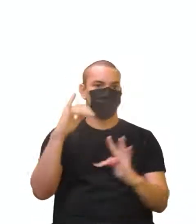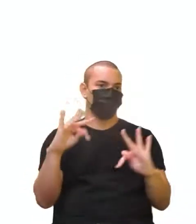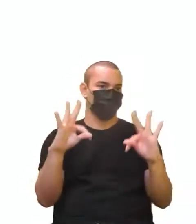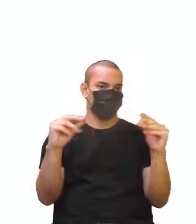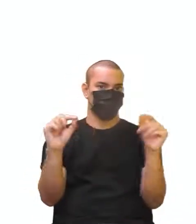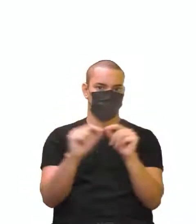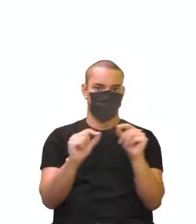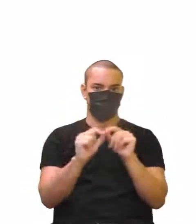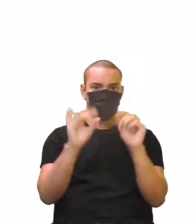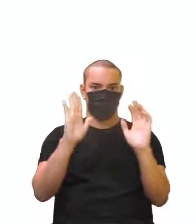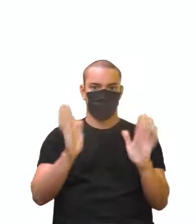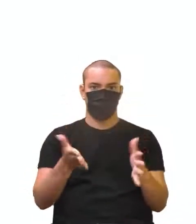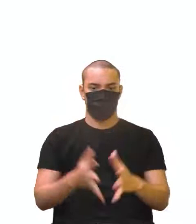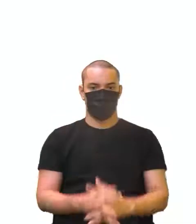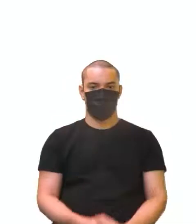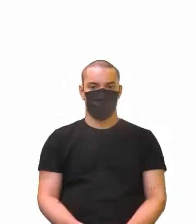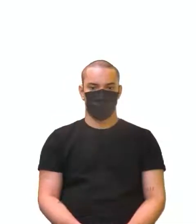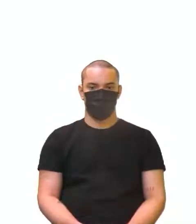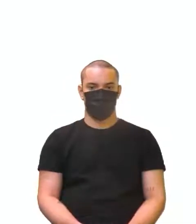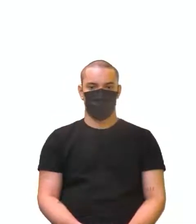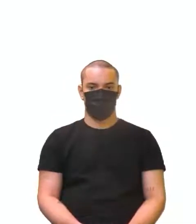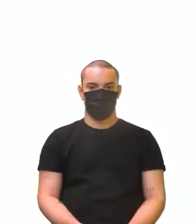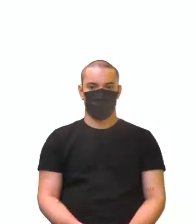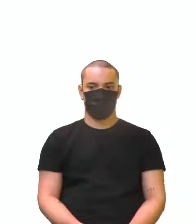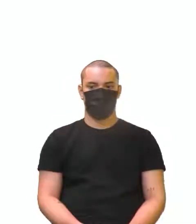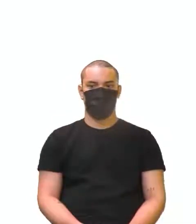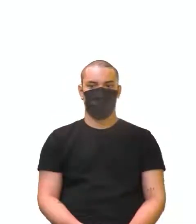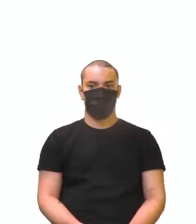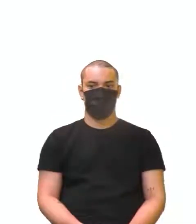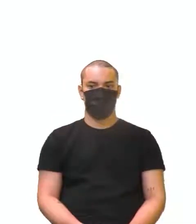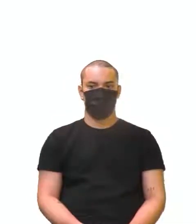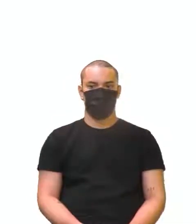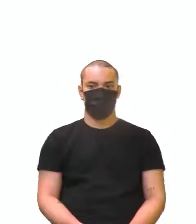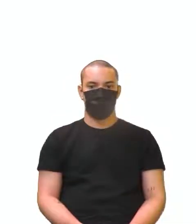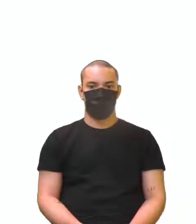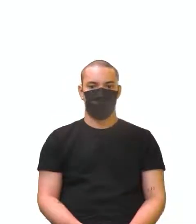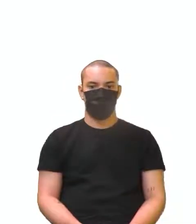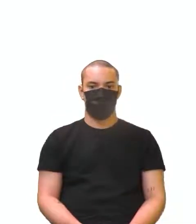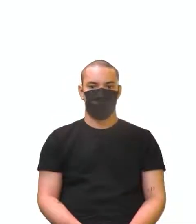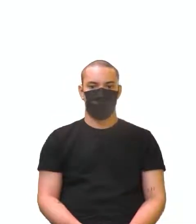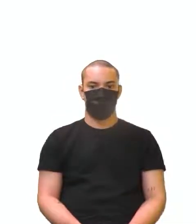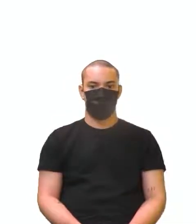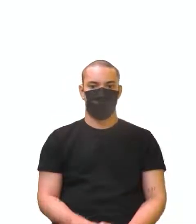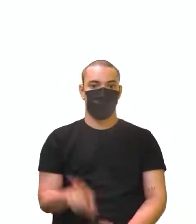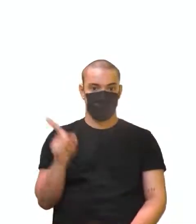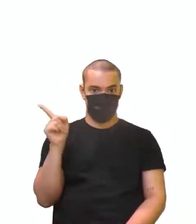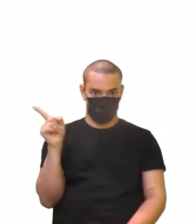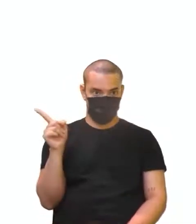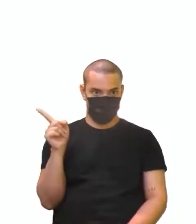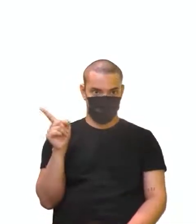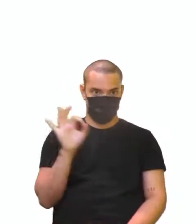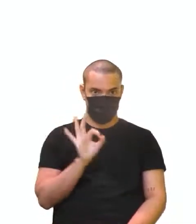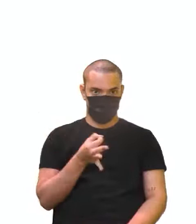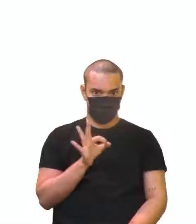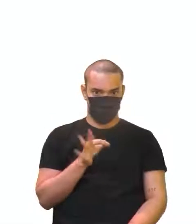cruzamentos. Pegar esse aqui. Isso. Esse aqui vai dar o quanto? Azão. Aí